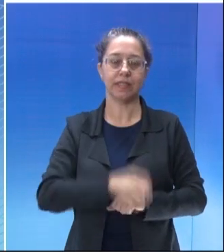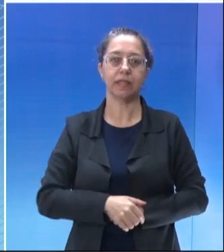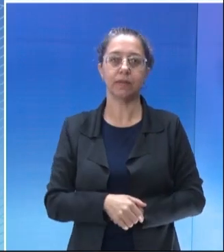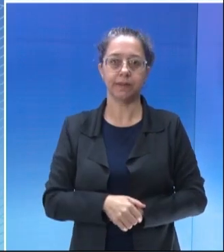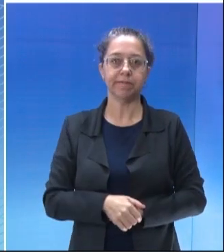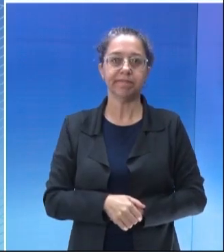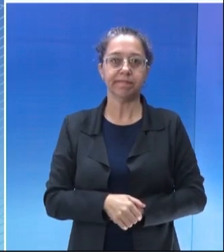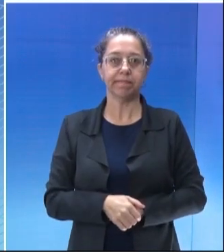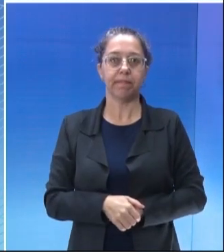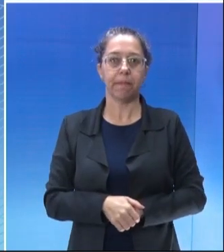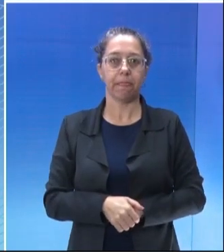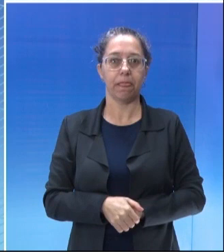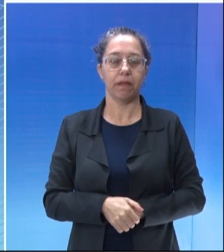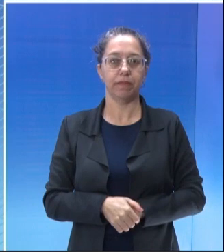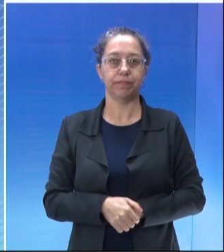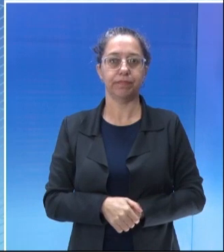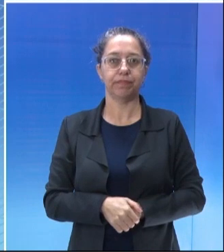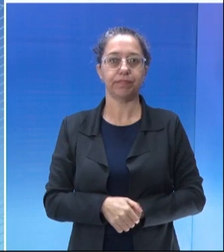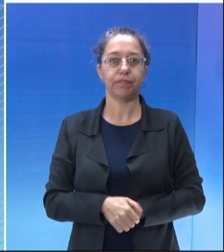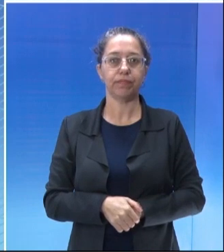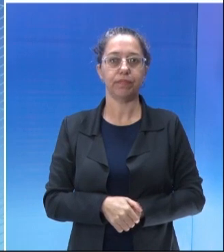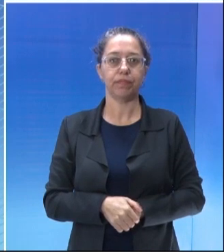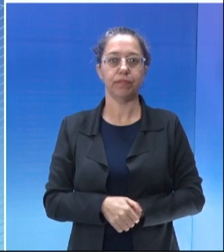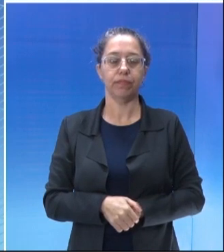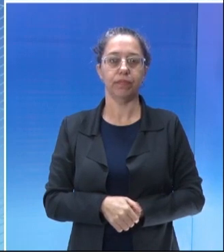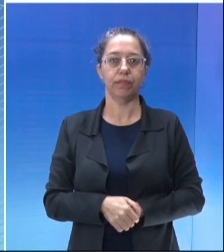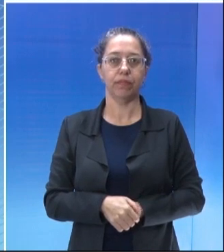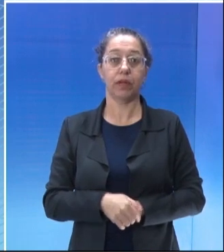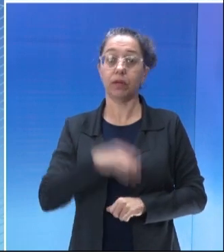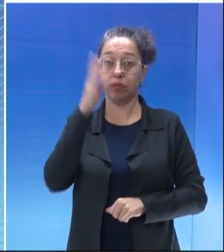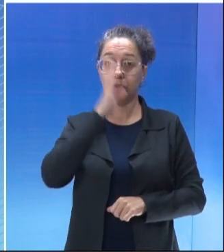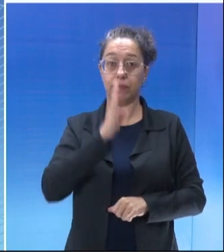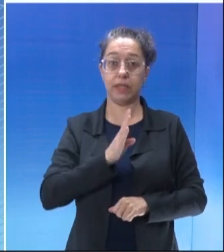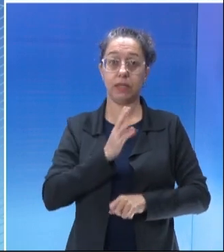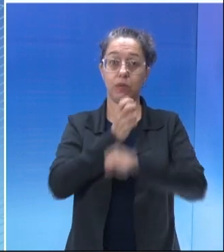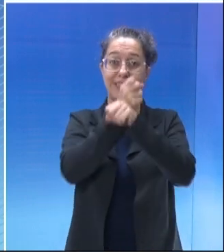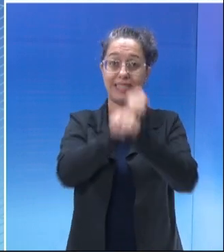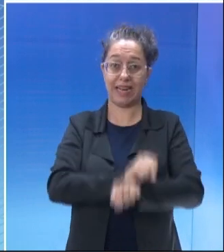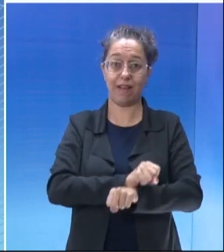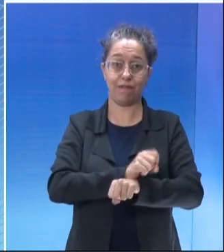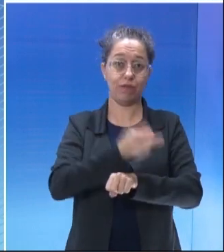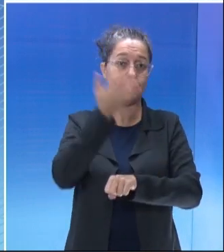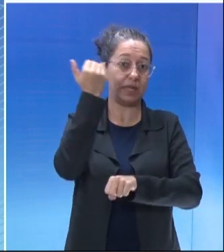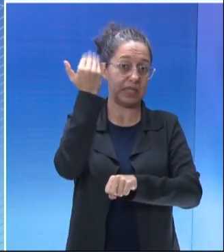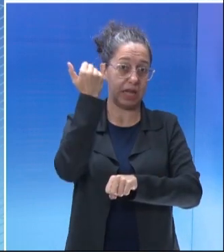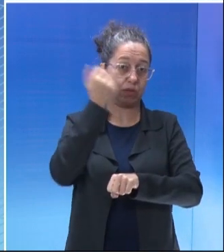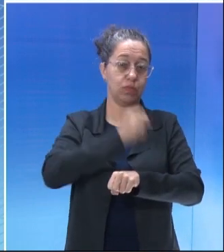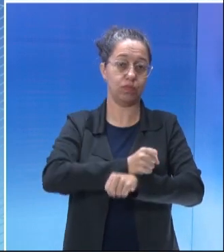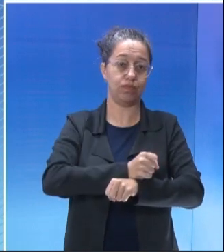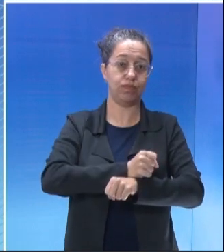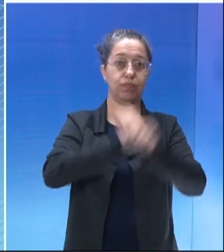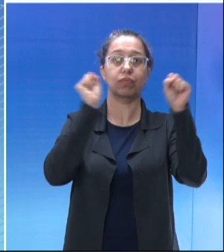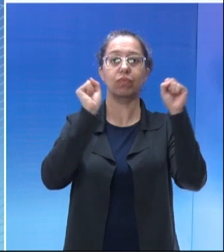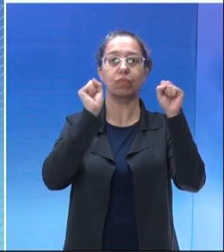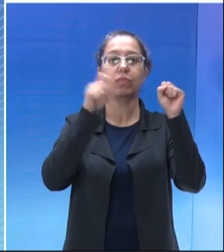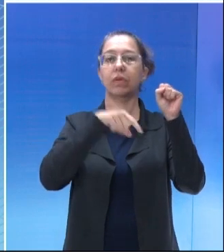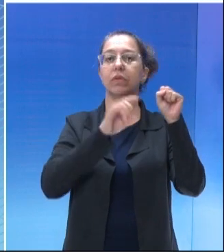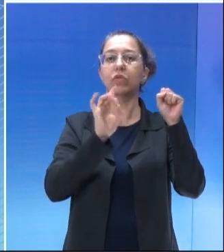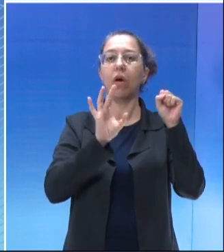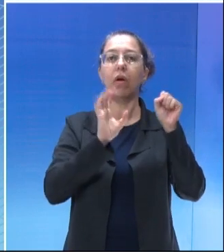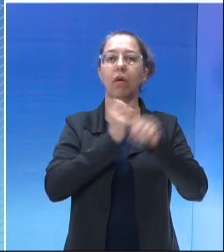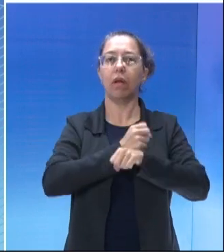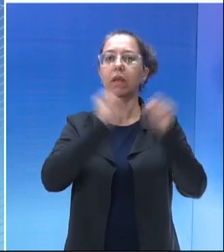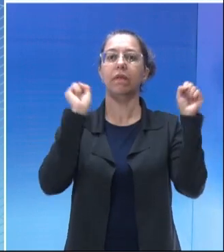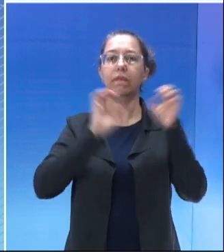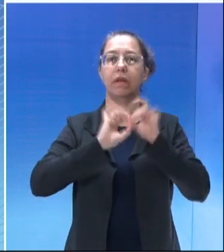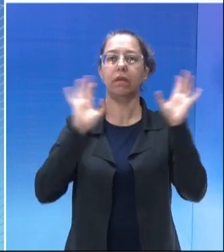para as pessoas. No Brasil, os escravos, quando foram libertos, só tinham a liberdade, nada mais